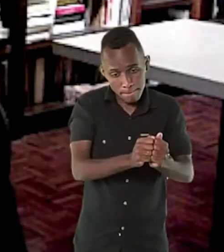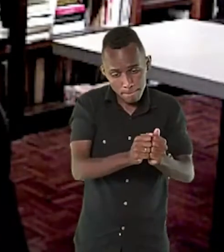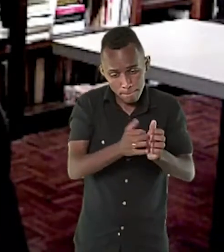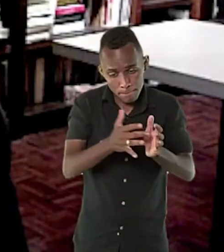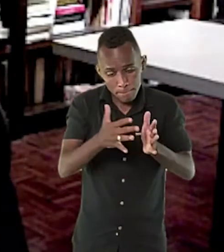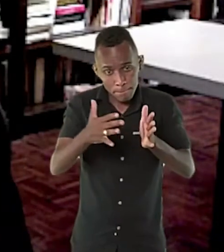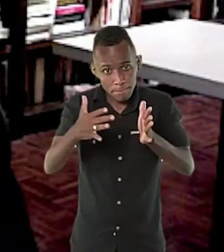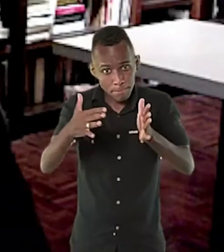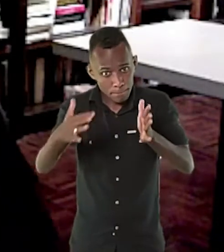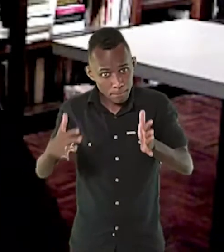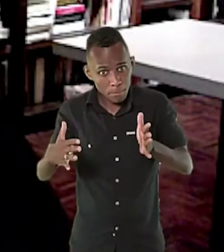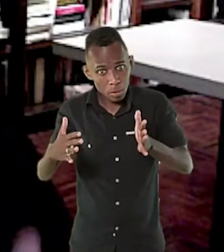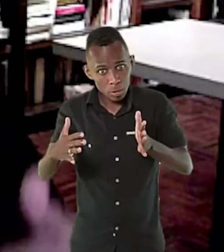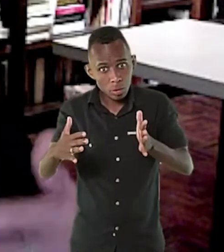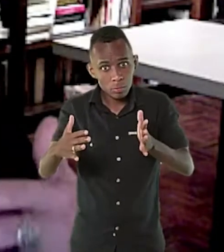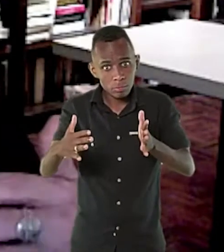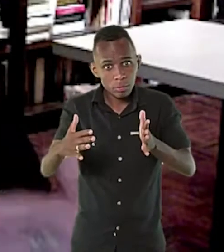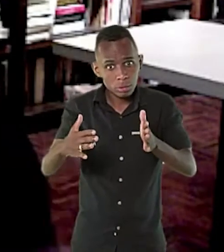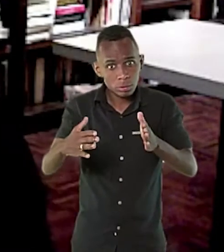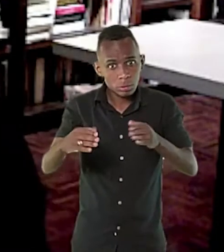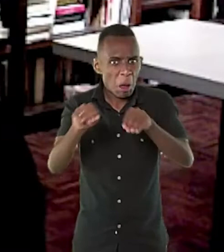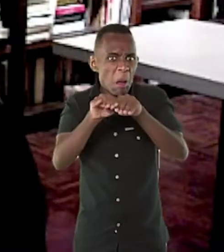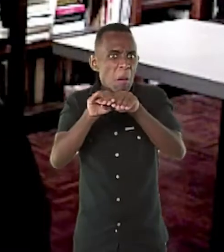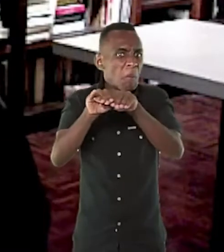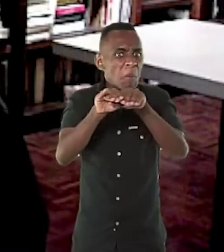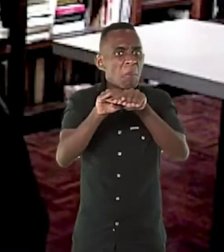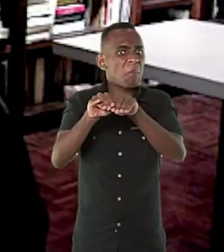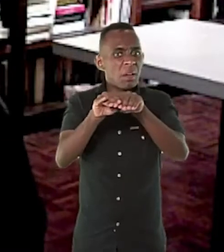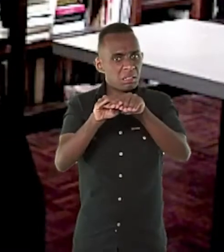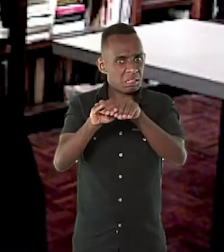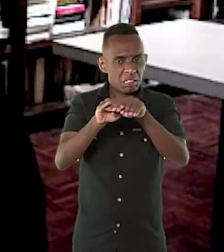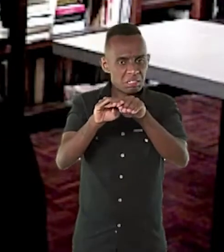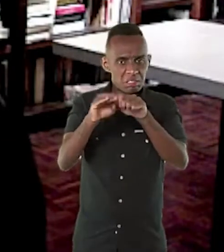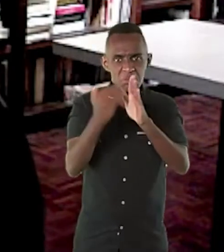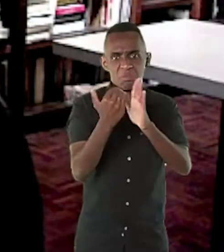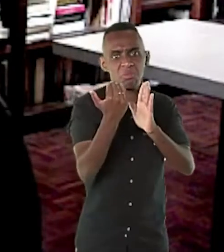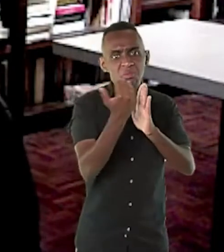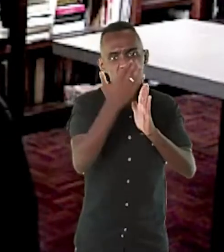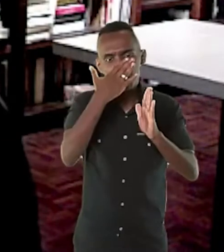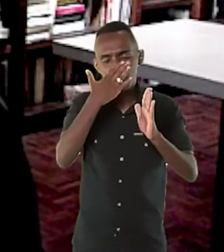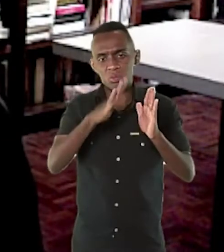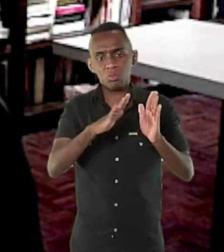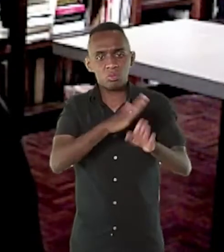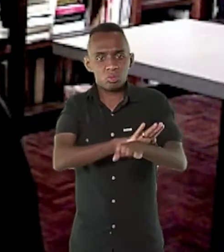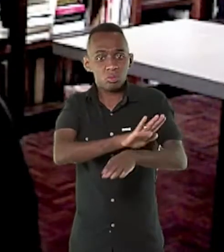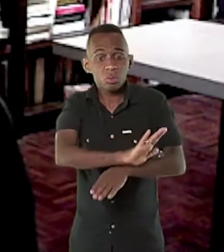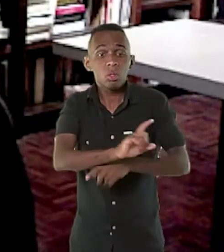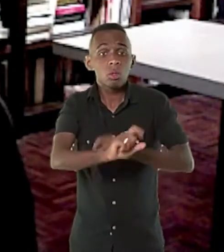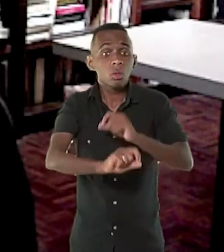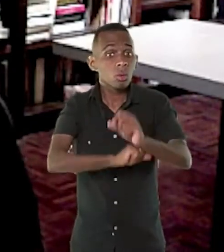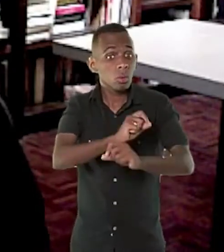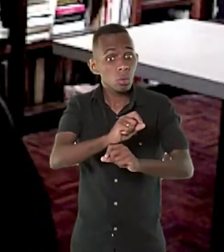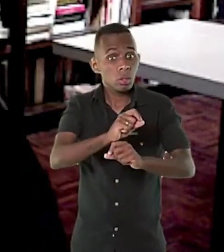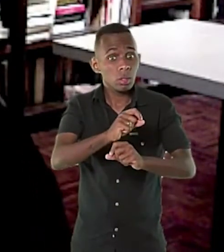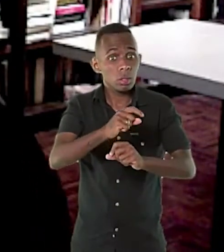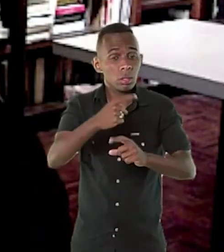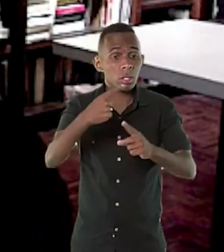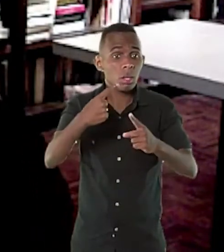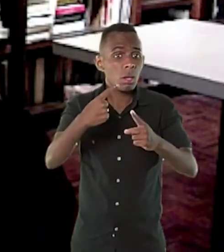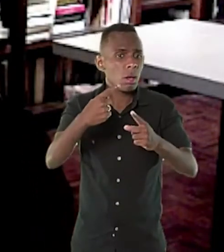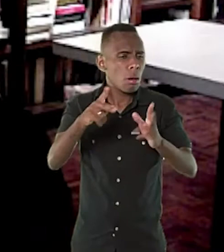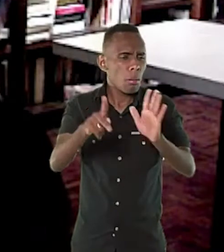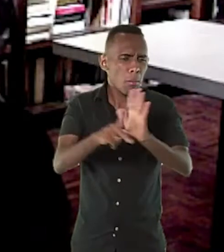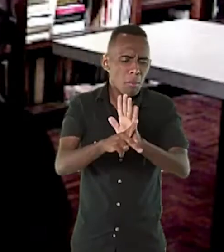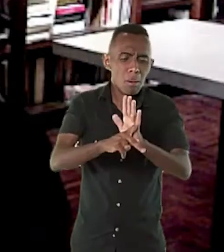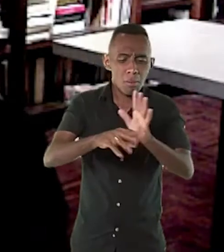eugenia maquínica, porque nós estamos de tal forma controlados pelos algoritmos naquilo